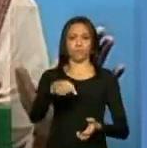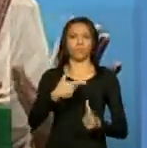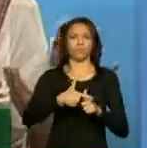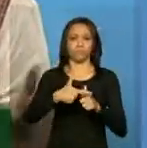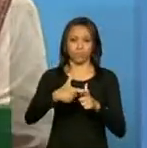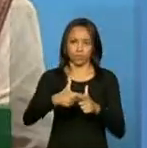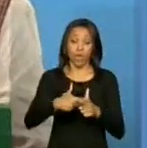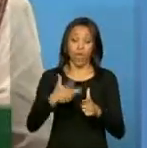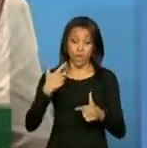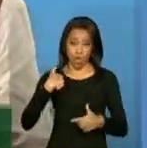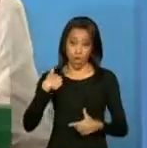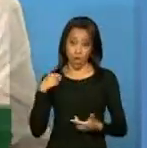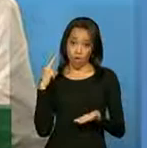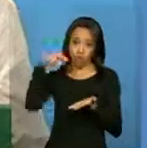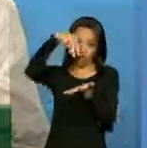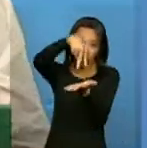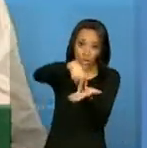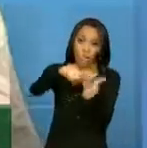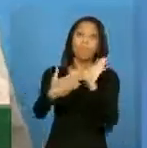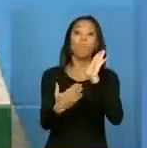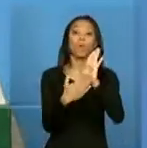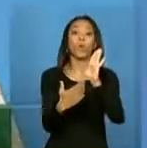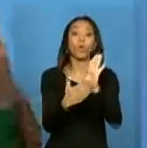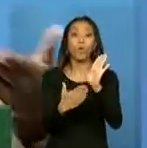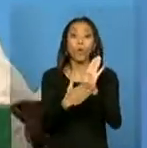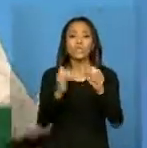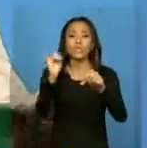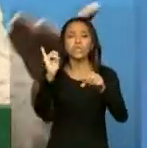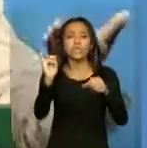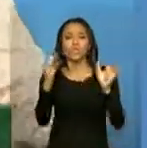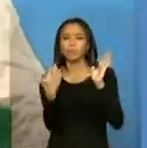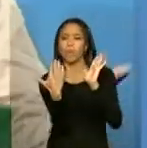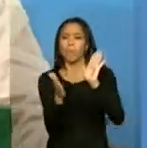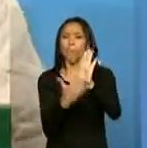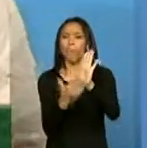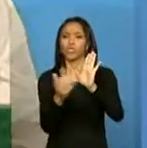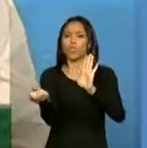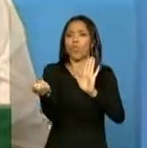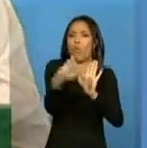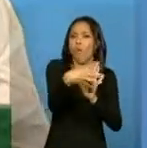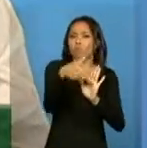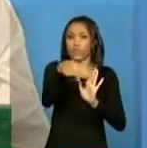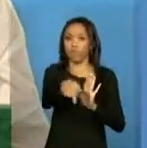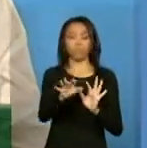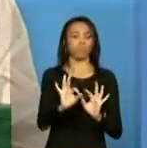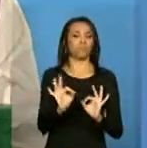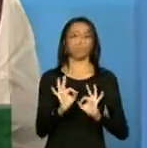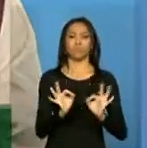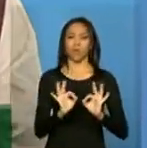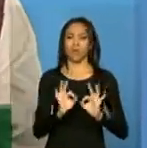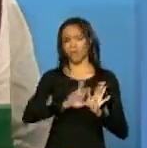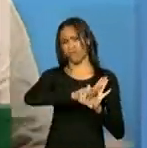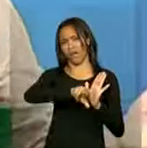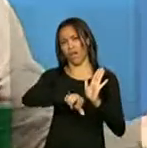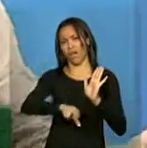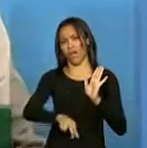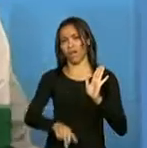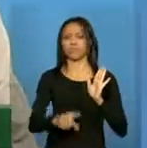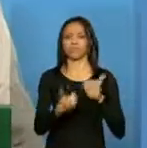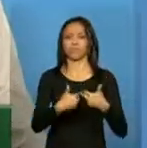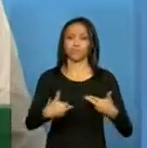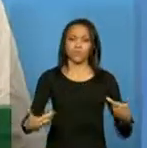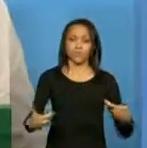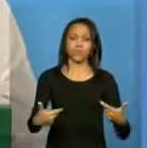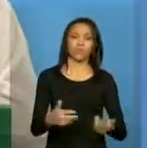E eu não estou aqui para propor nenhuma maneira nova, não é aqui o fórum, nem o momento, ainda temos que seguir com várias questões.